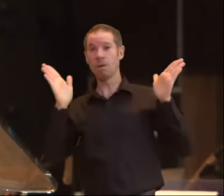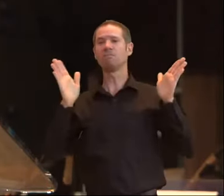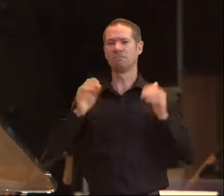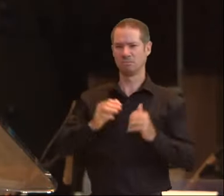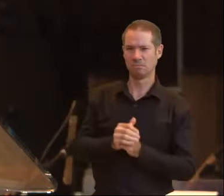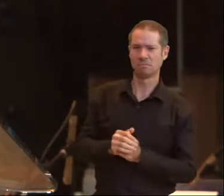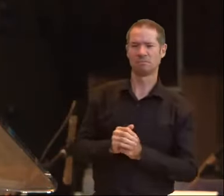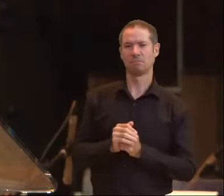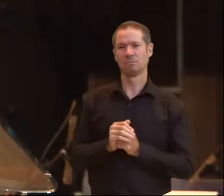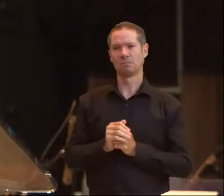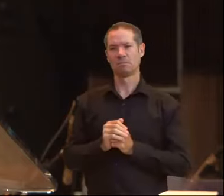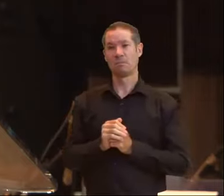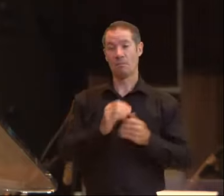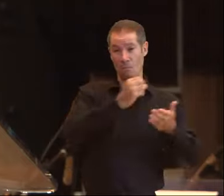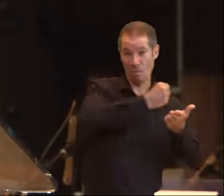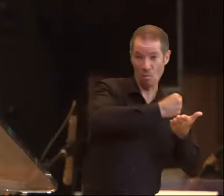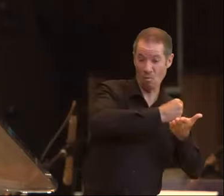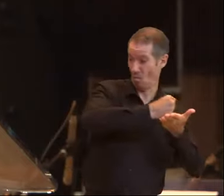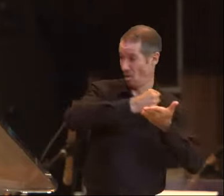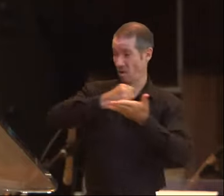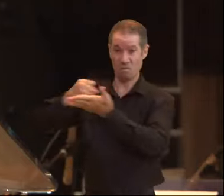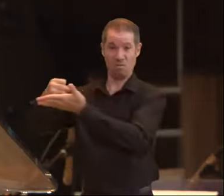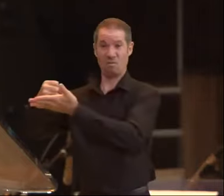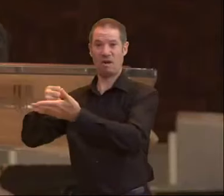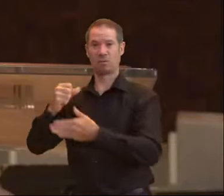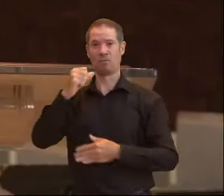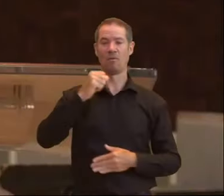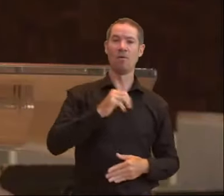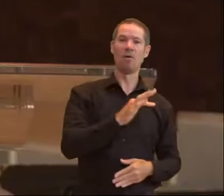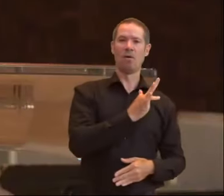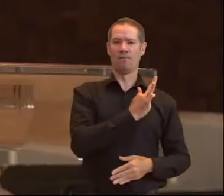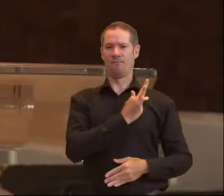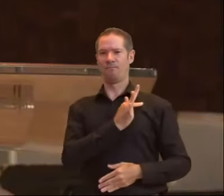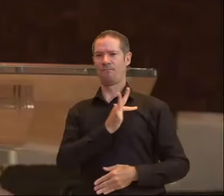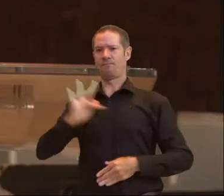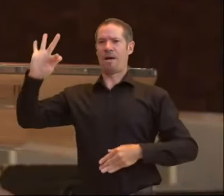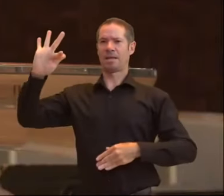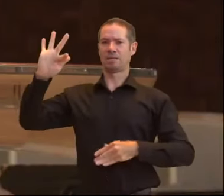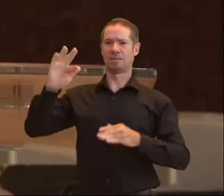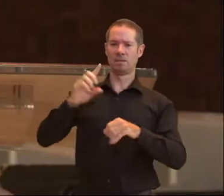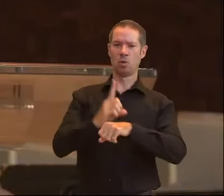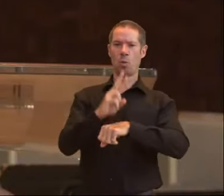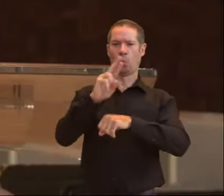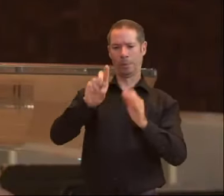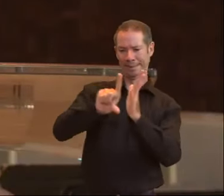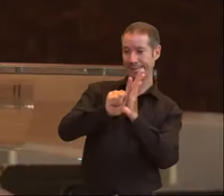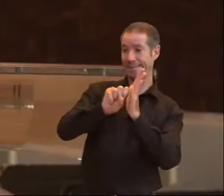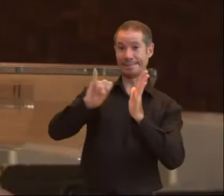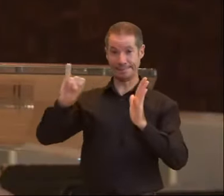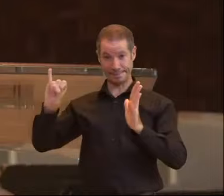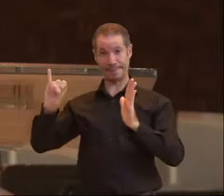E aquele caso foi levado então aos fariseus, aos doutores da lei,